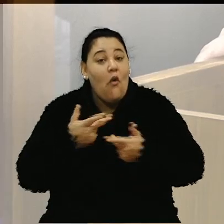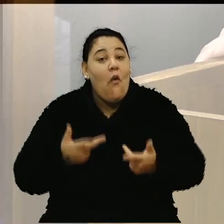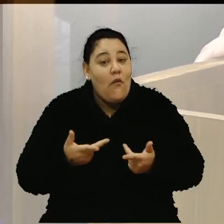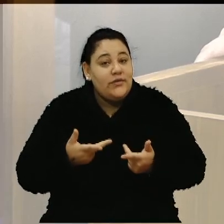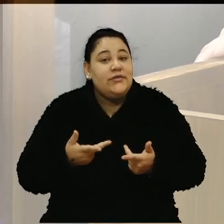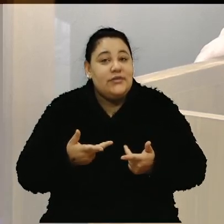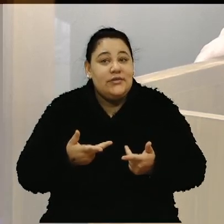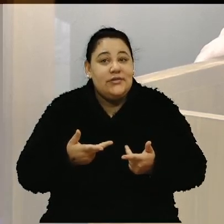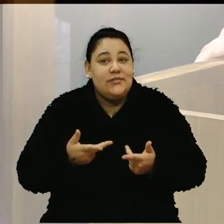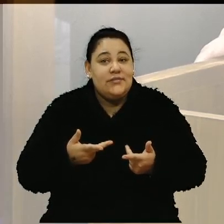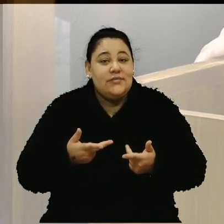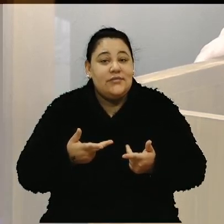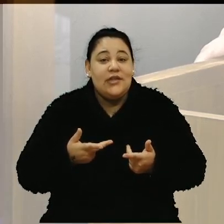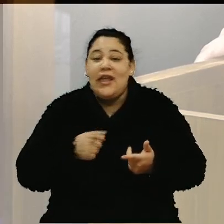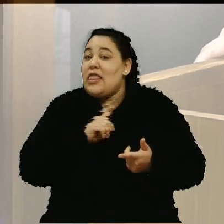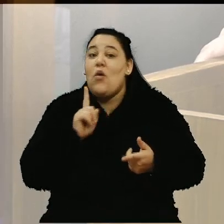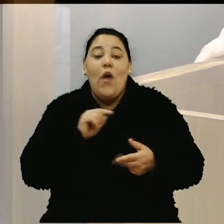Tati?